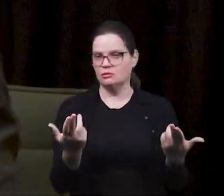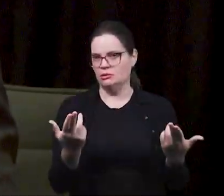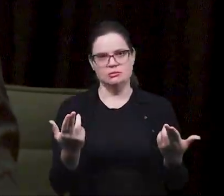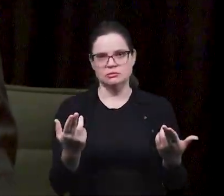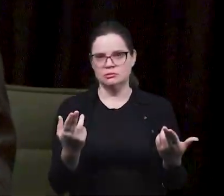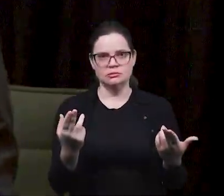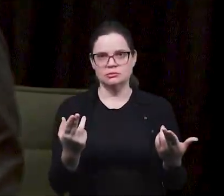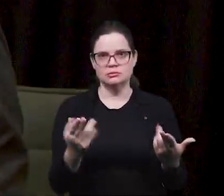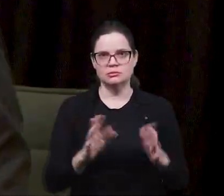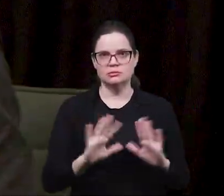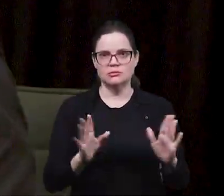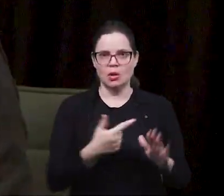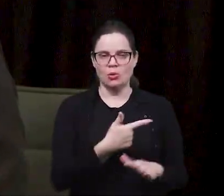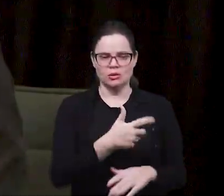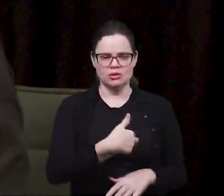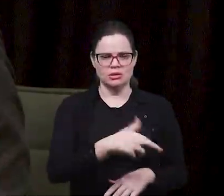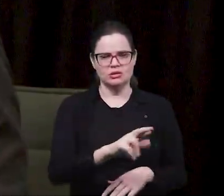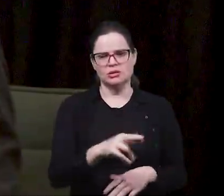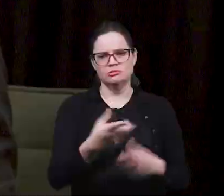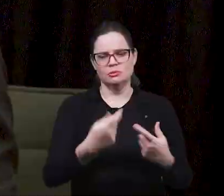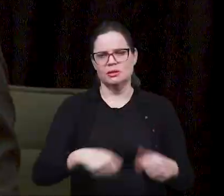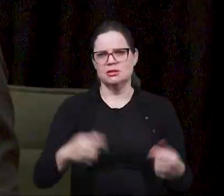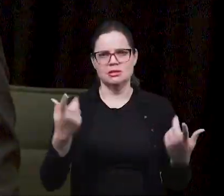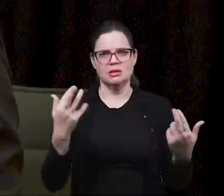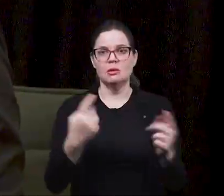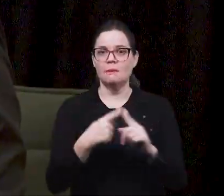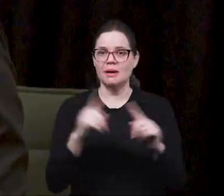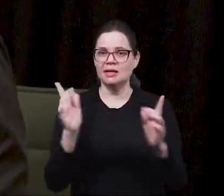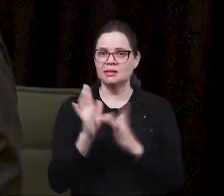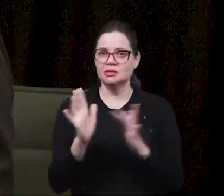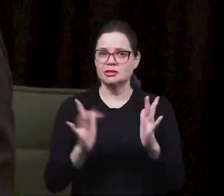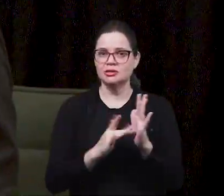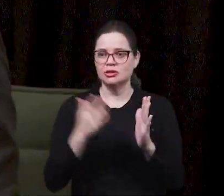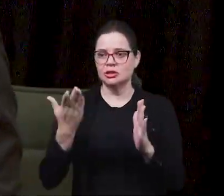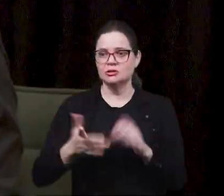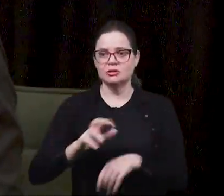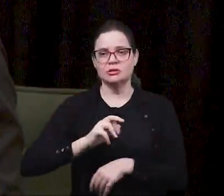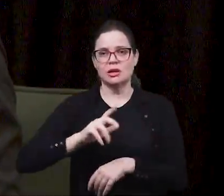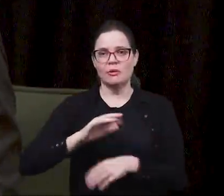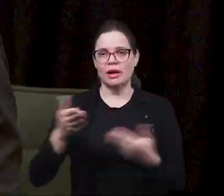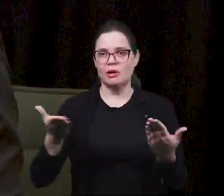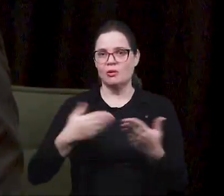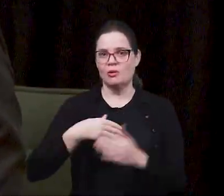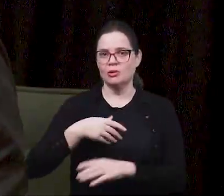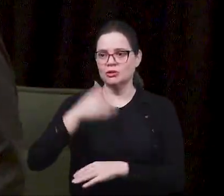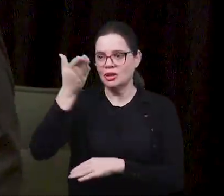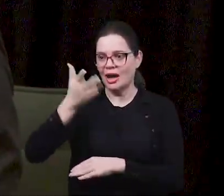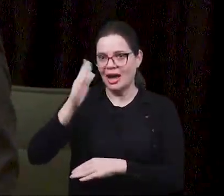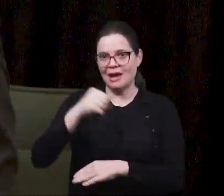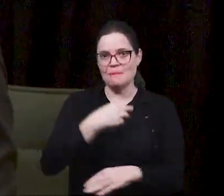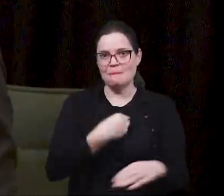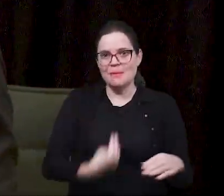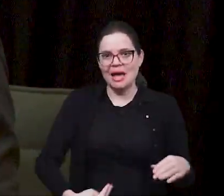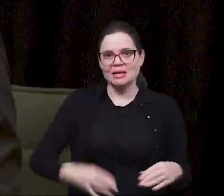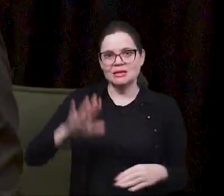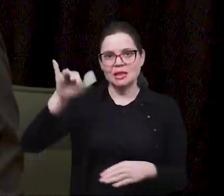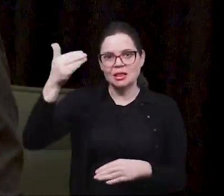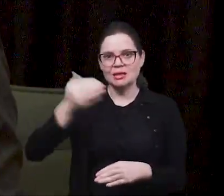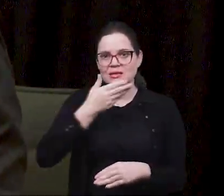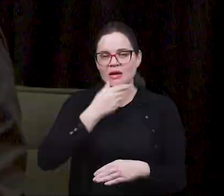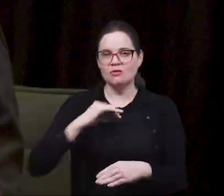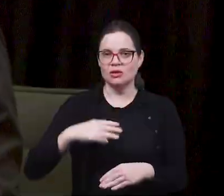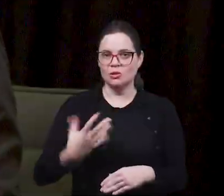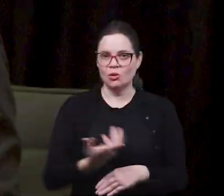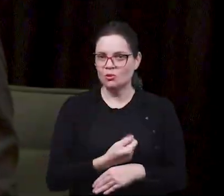isso, pelo contrário, nenhuma deve. Mas o Senhor Jesus não é visto hoje em dia como mestre, não é visto hoje em dia como